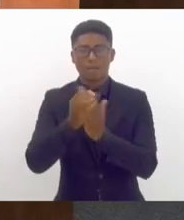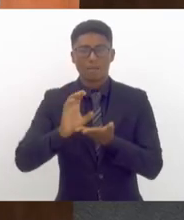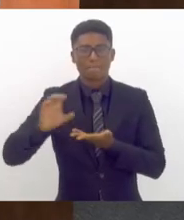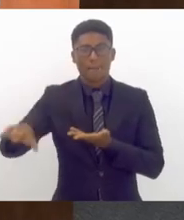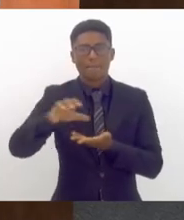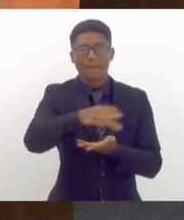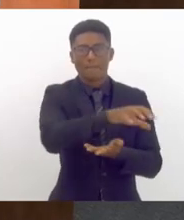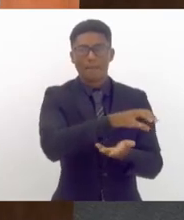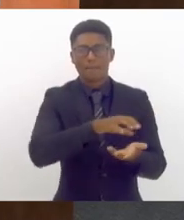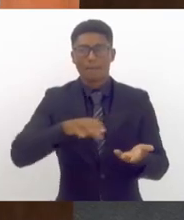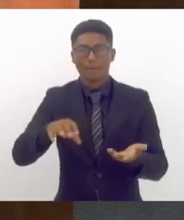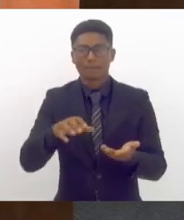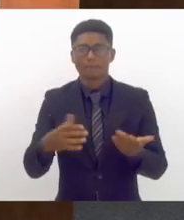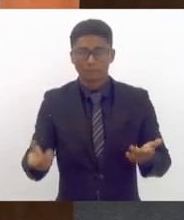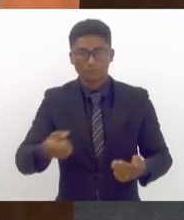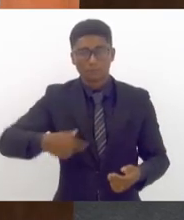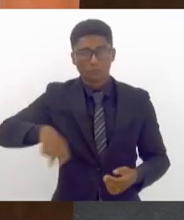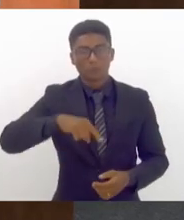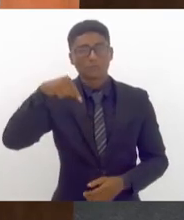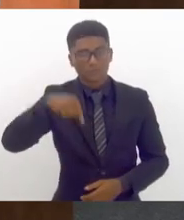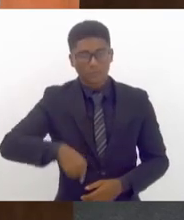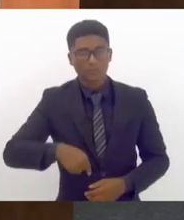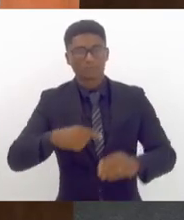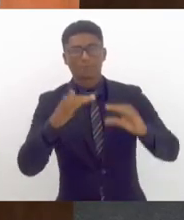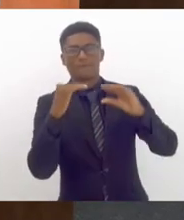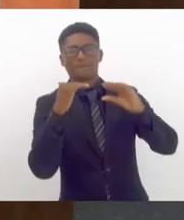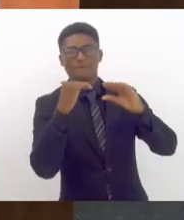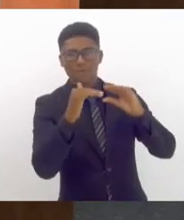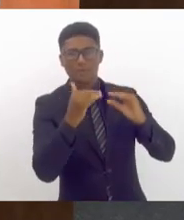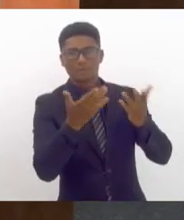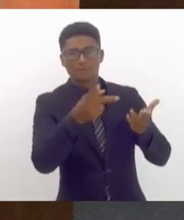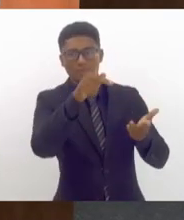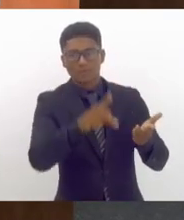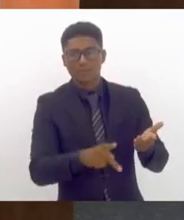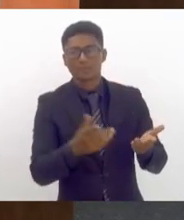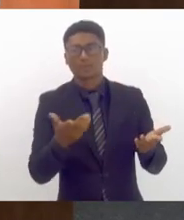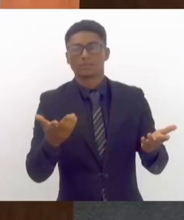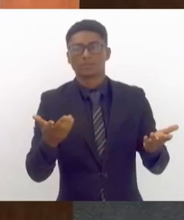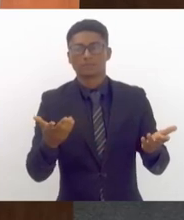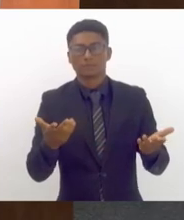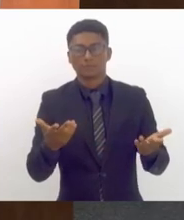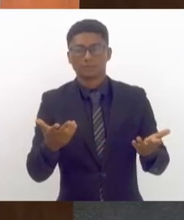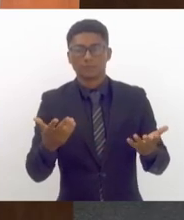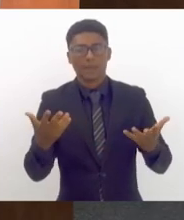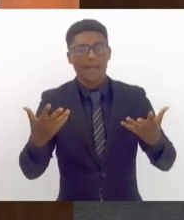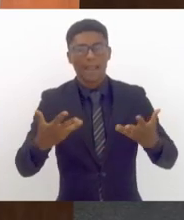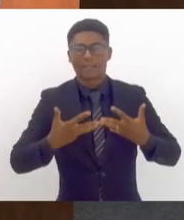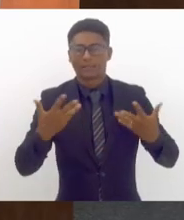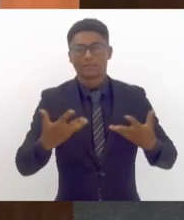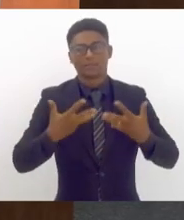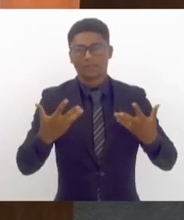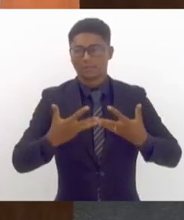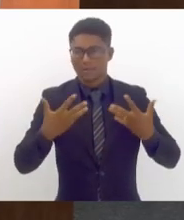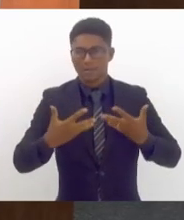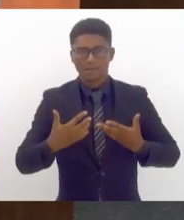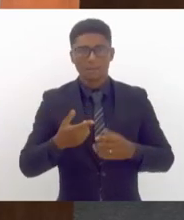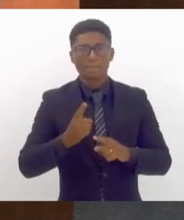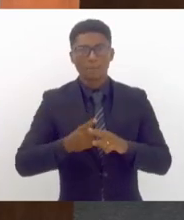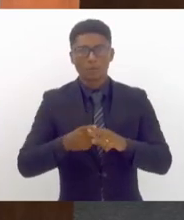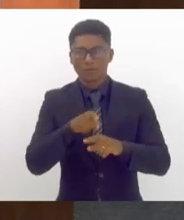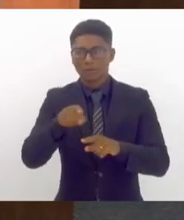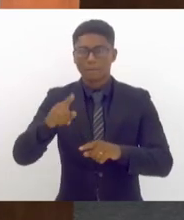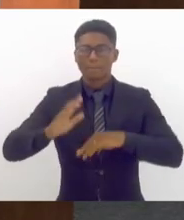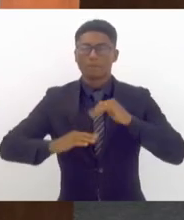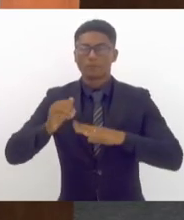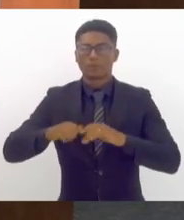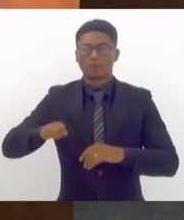estratégico. Então, a gente encaminha esse manifesto reiterando a nossa alegria por essa mobilização dos